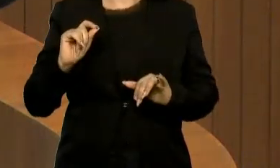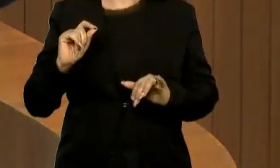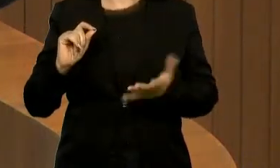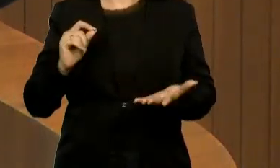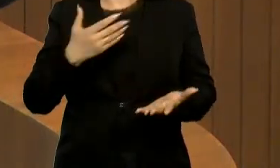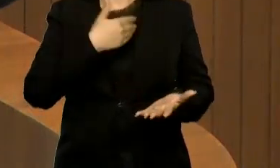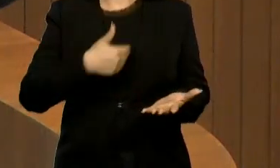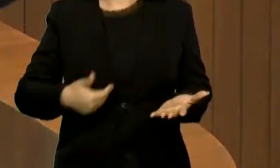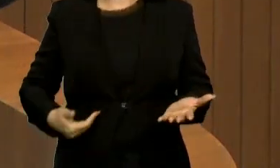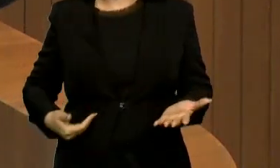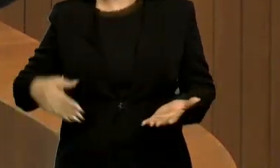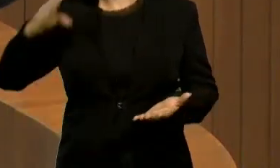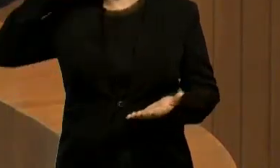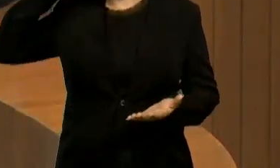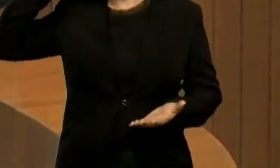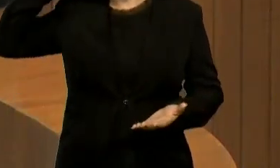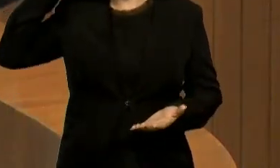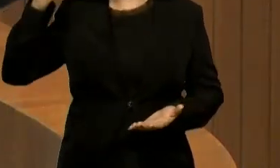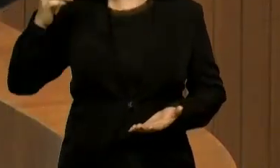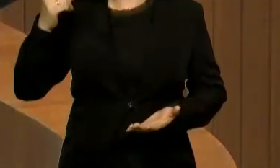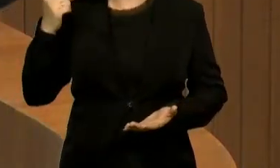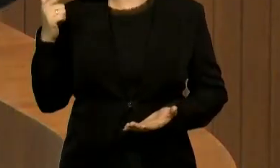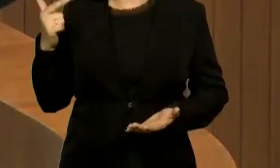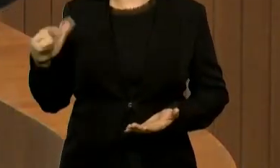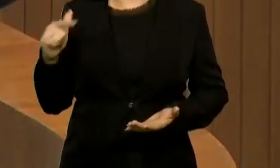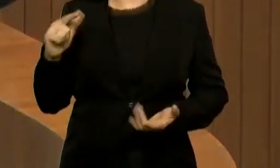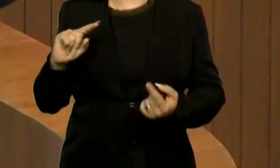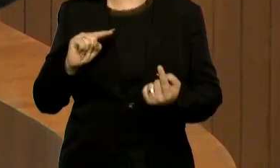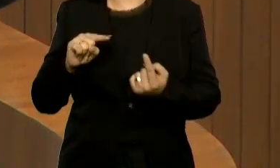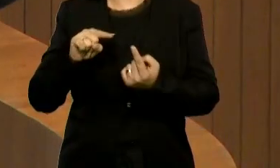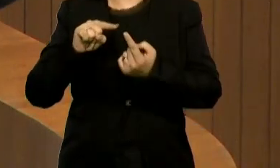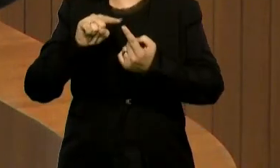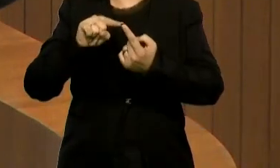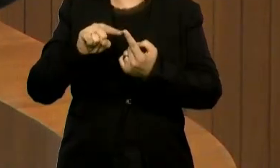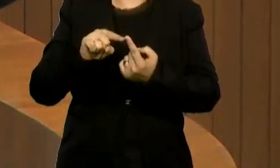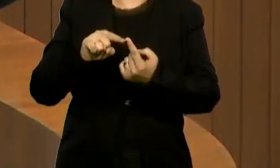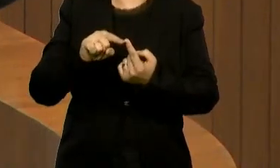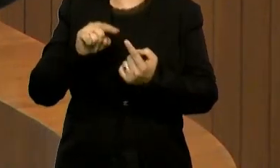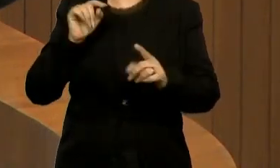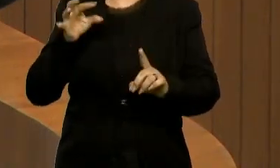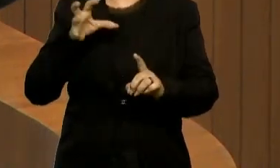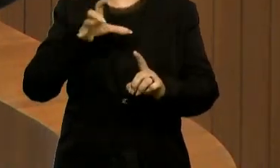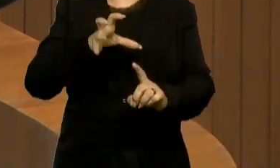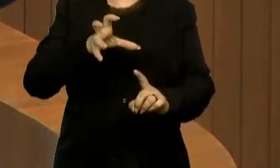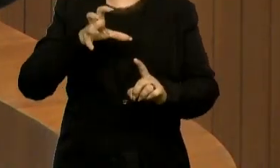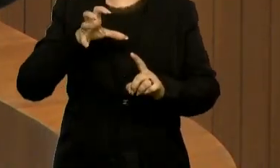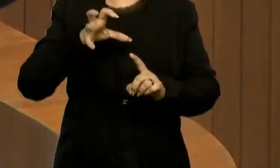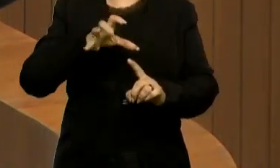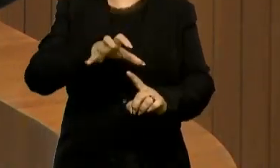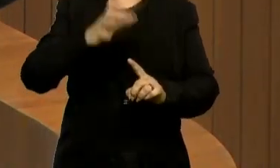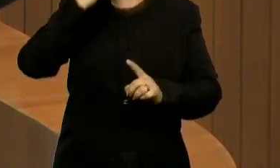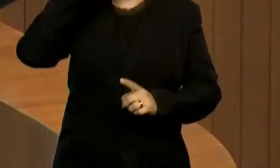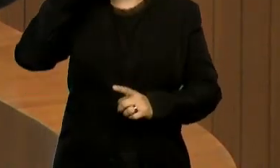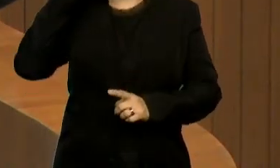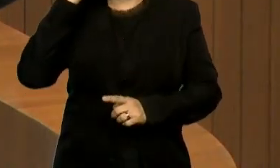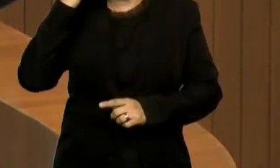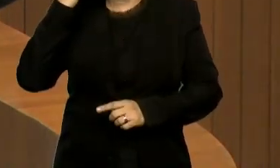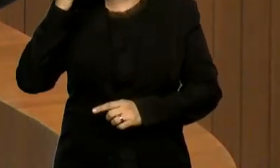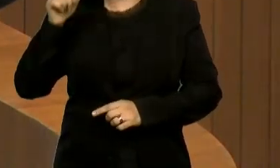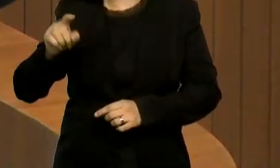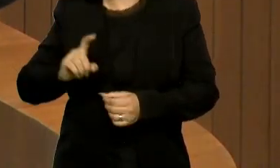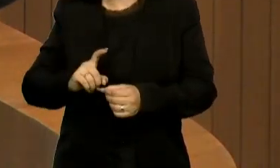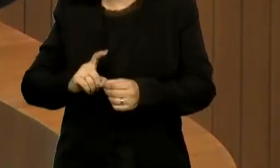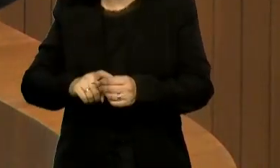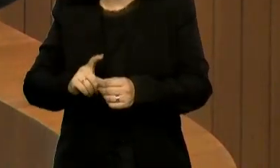Carlos Brandão para perseguir, sobretudo, aquelas pessoas mais humildes do interior